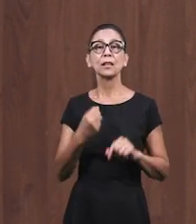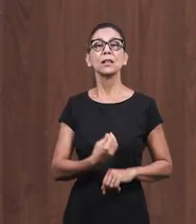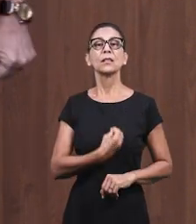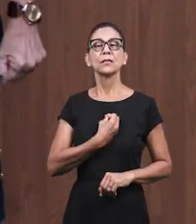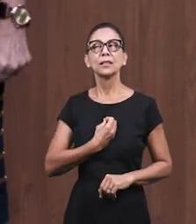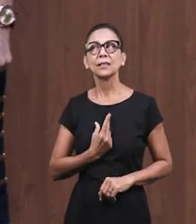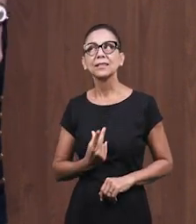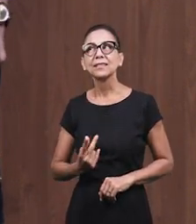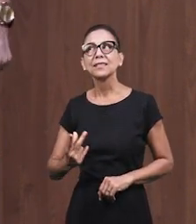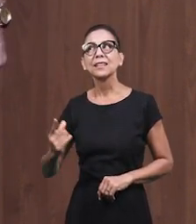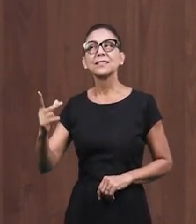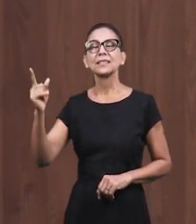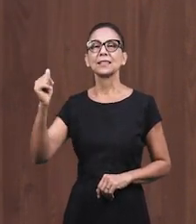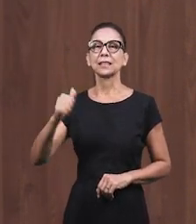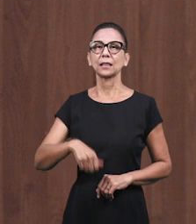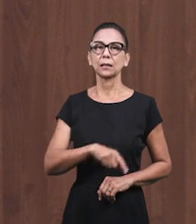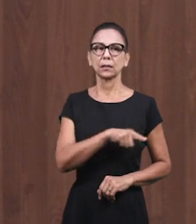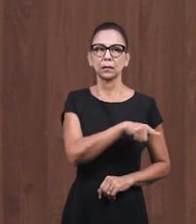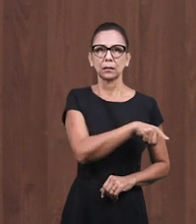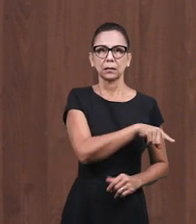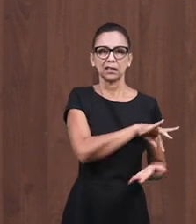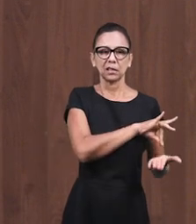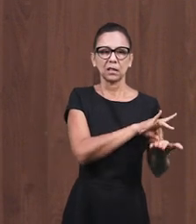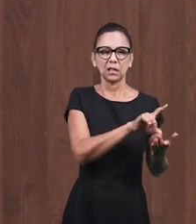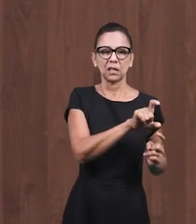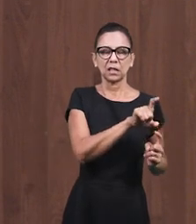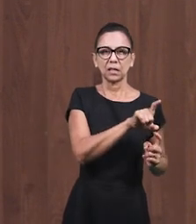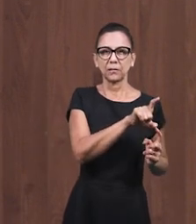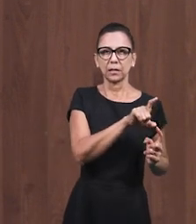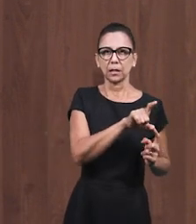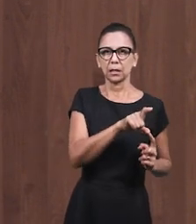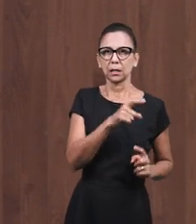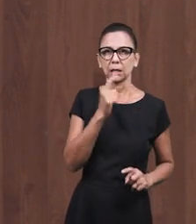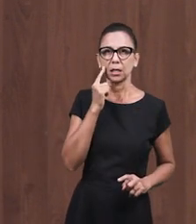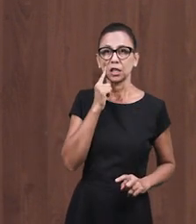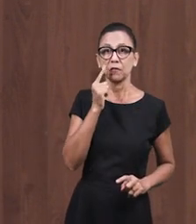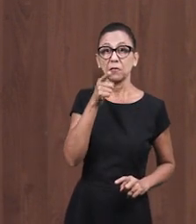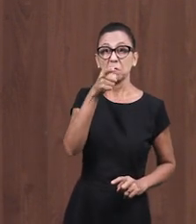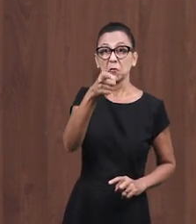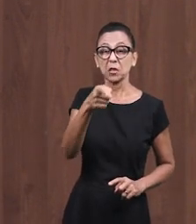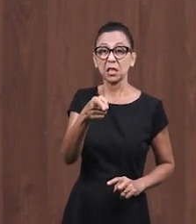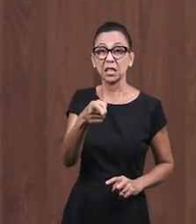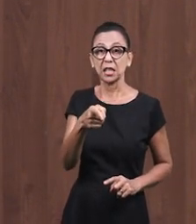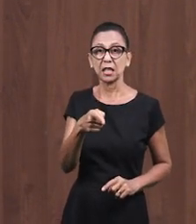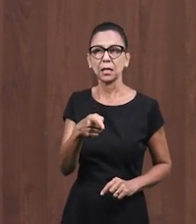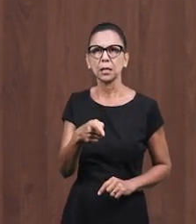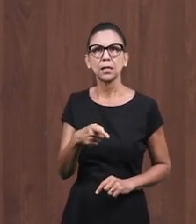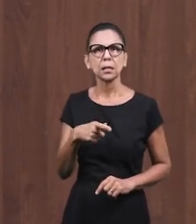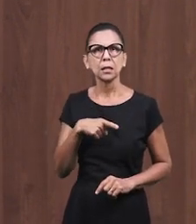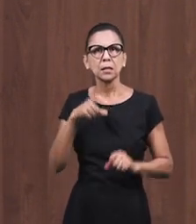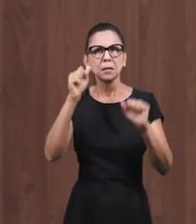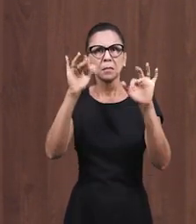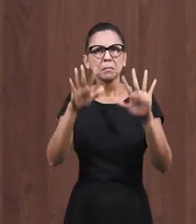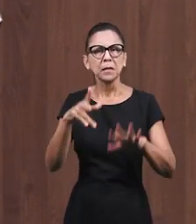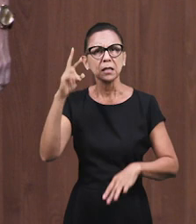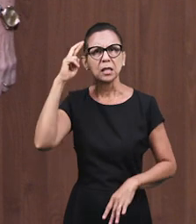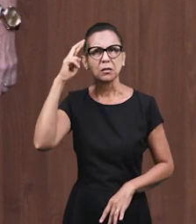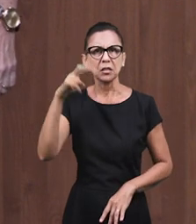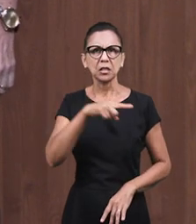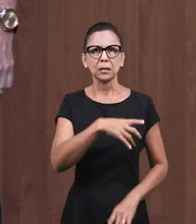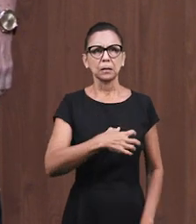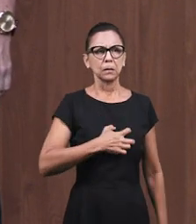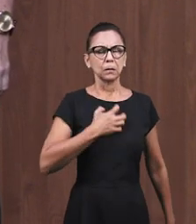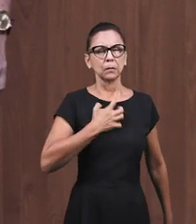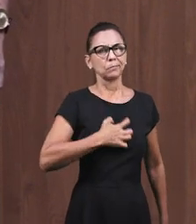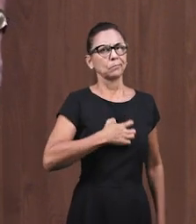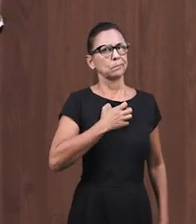Quando o adversário vê que estamos recebendo as bênçãos do Senhor, ele não fica satisfeito. Não